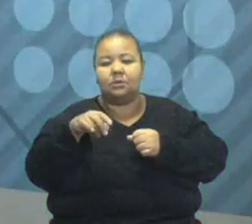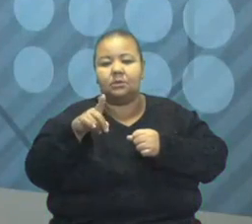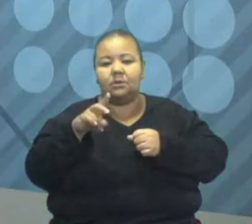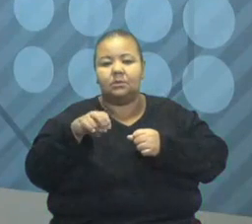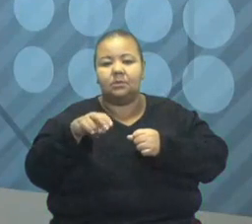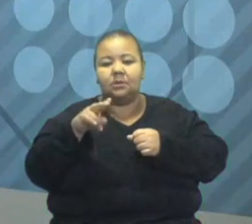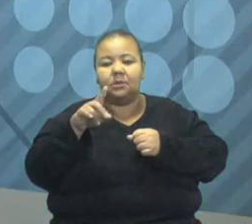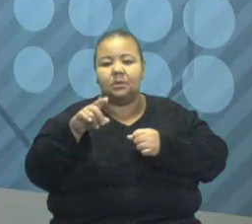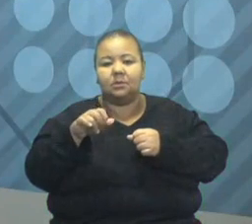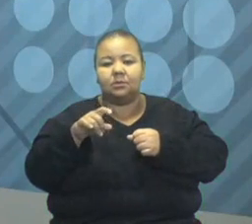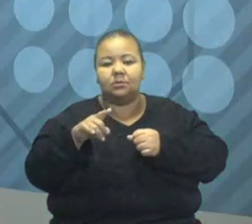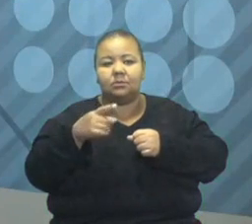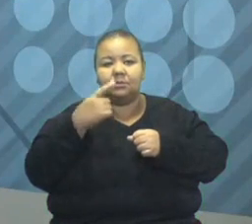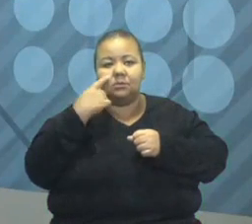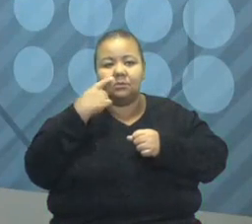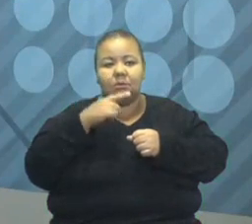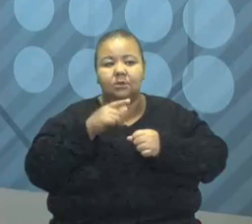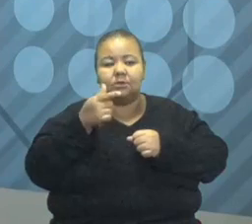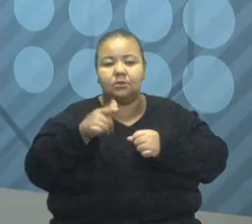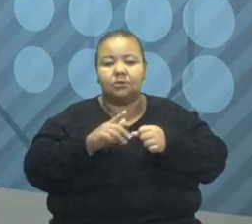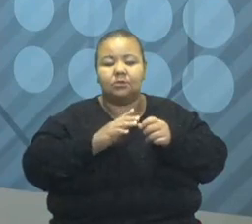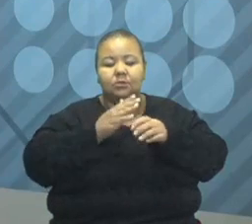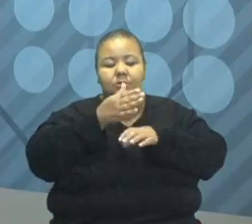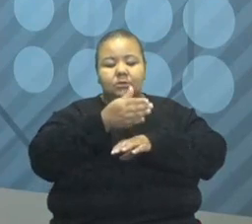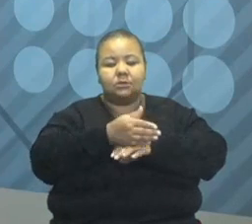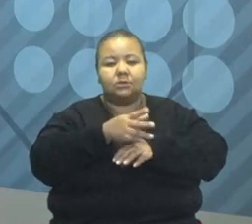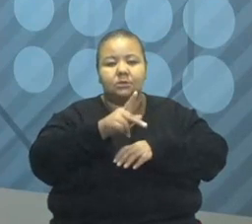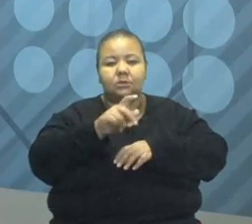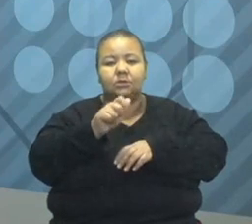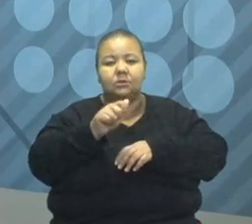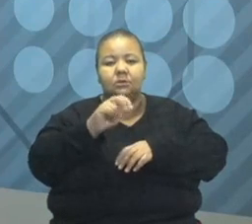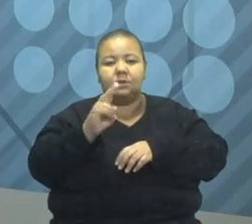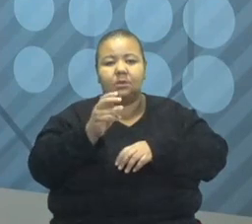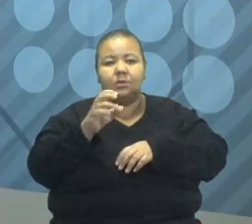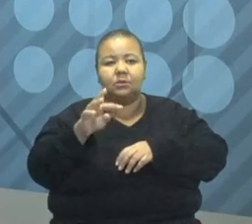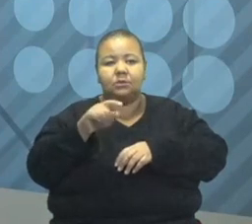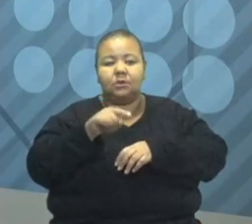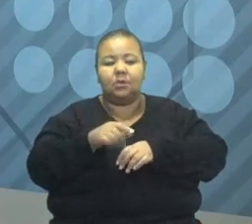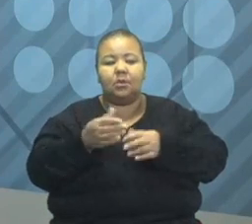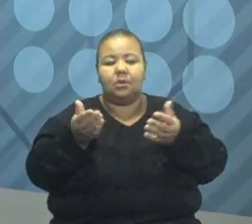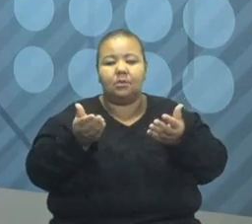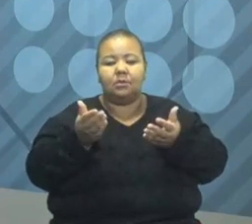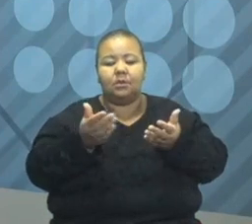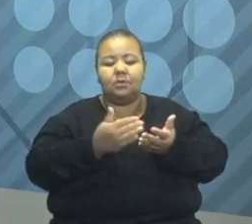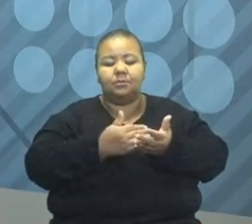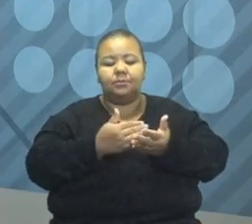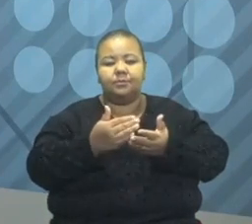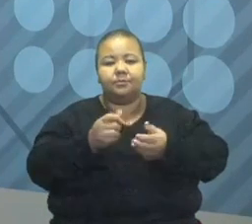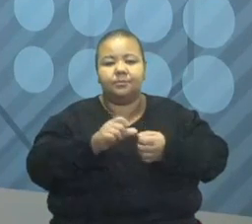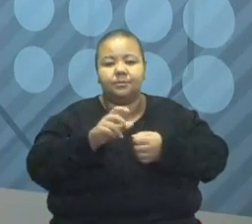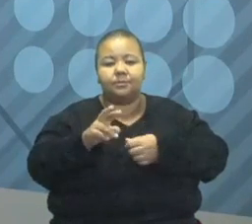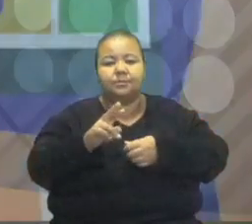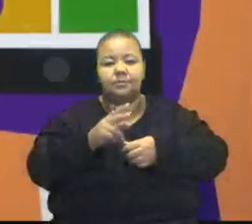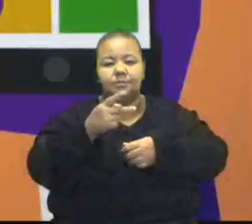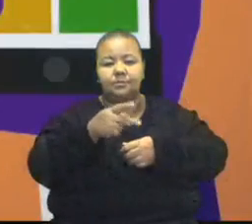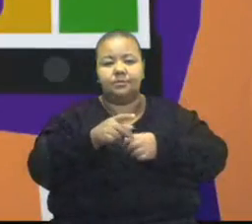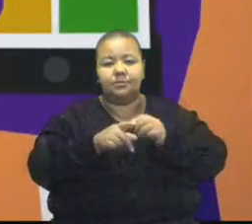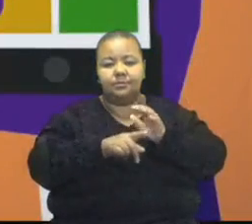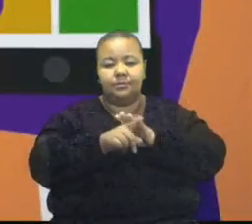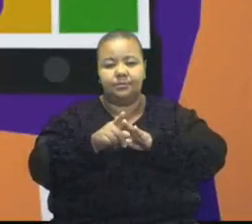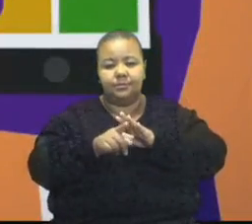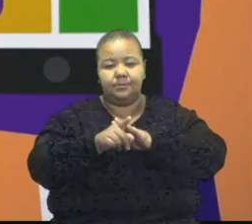Kahoot. Então, eu quero que você novamente acesse o Kahoot e agora eu vou dar início para você responder